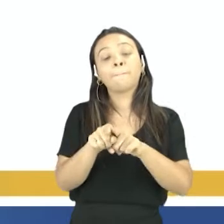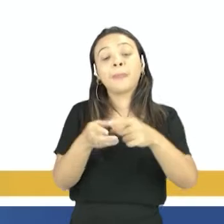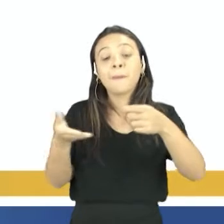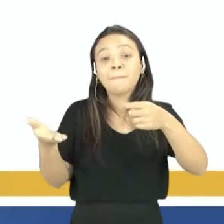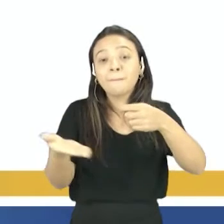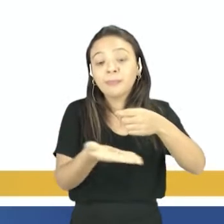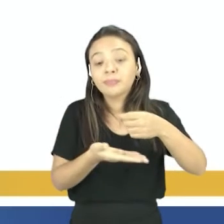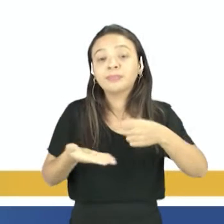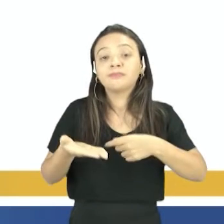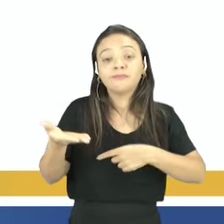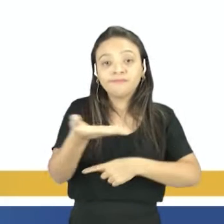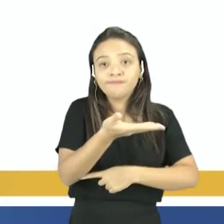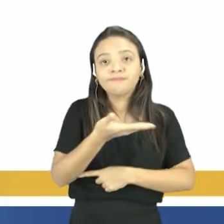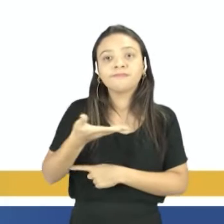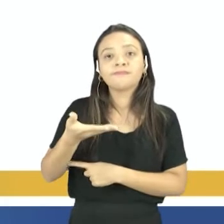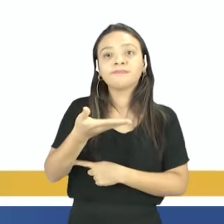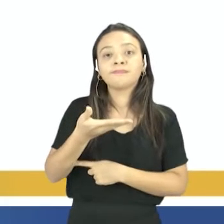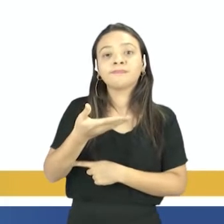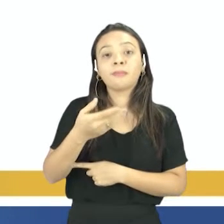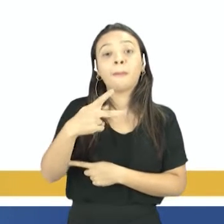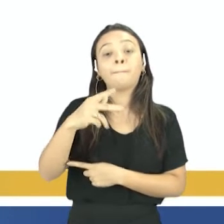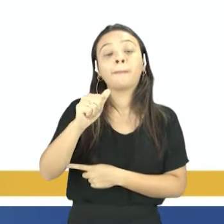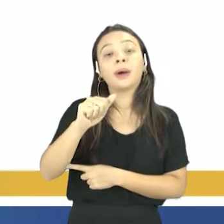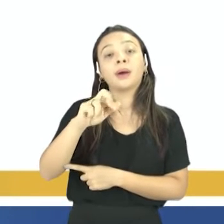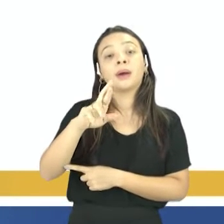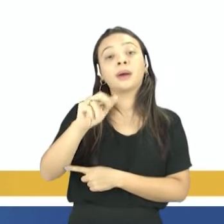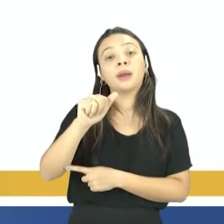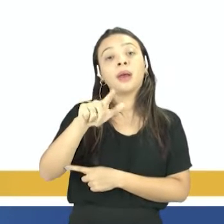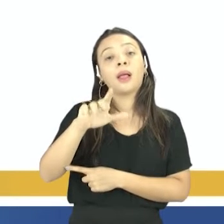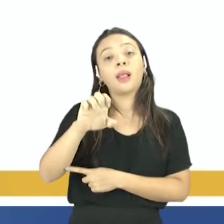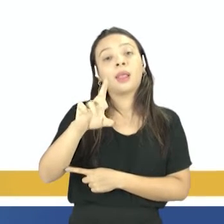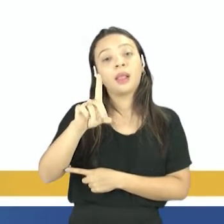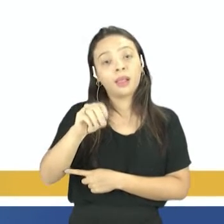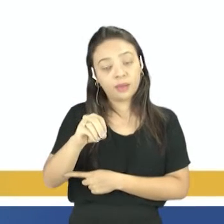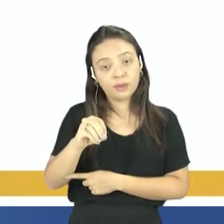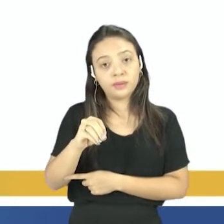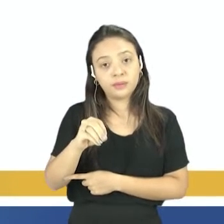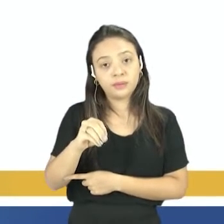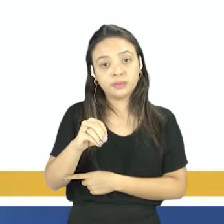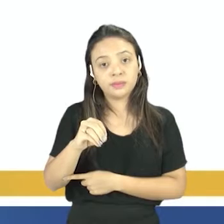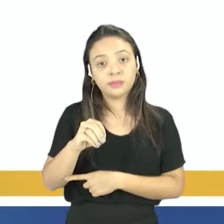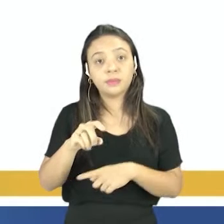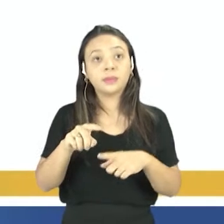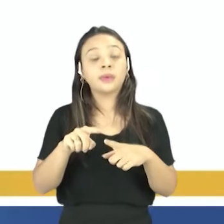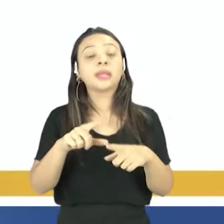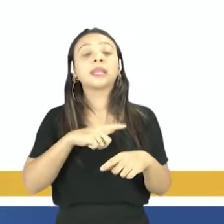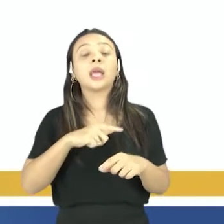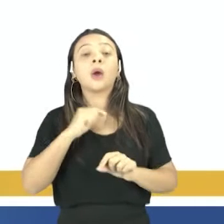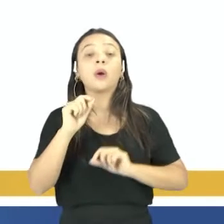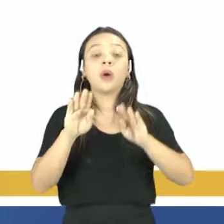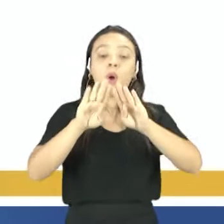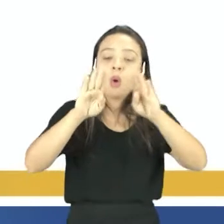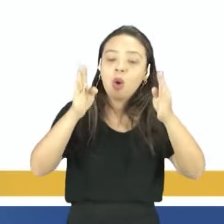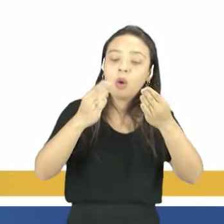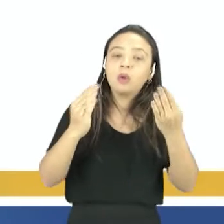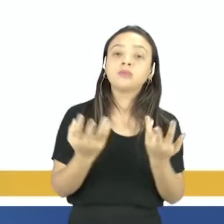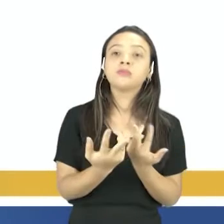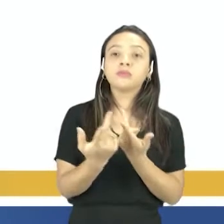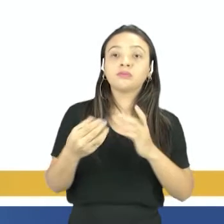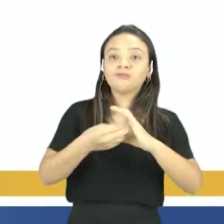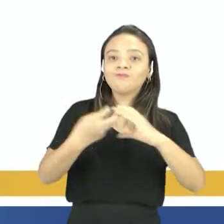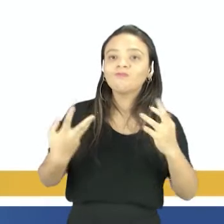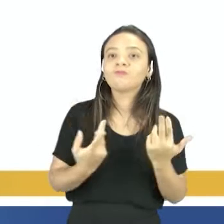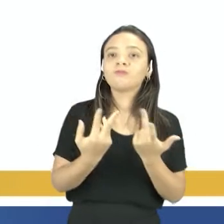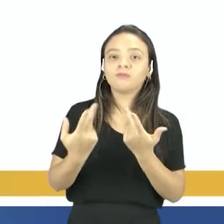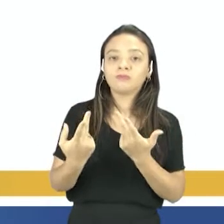é congruente ao da base, gente. Mas ele é o quê? Ele tem o mesmo formato, ele tem as mesmas características,